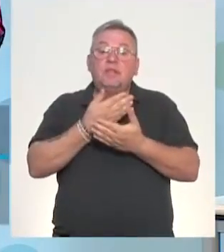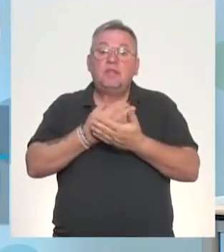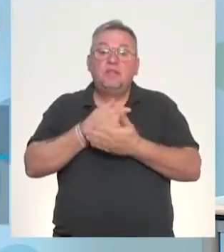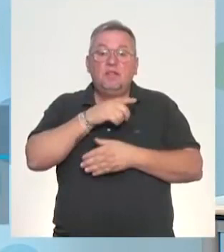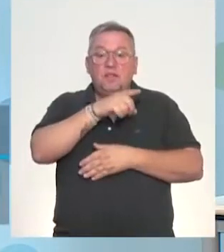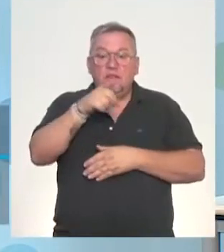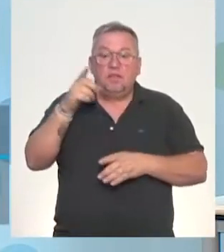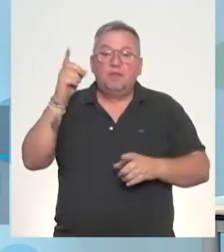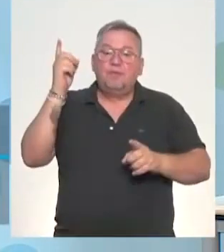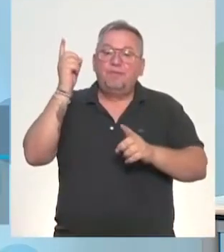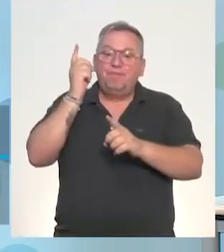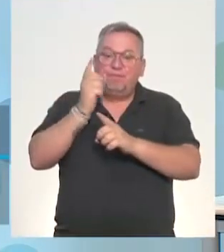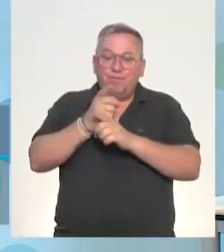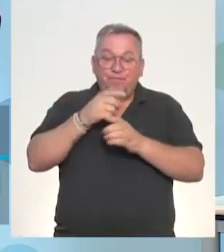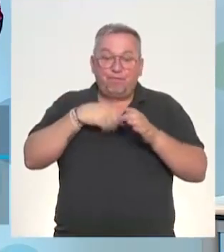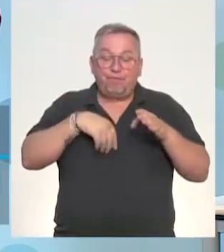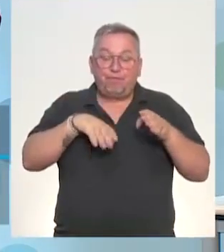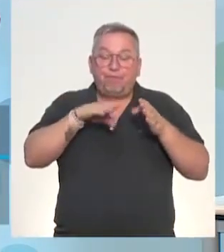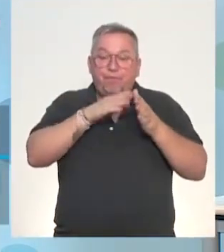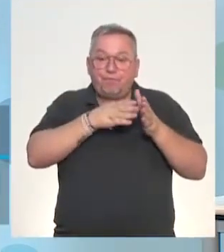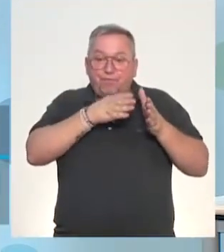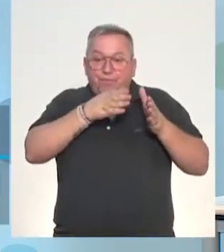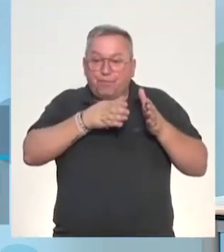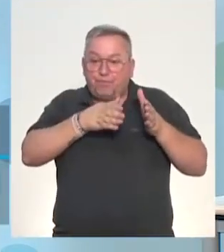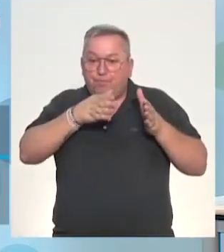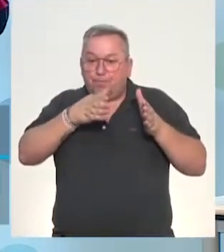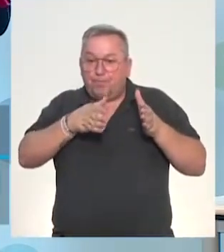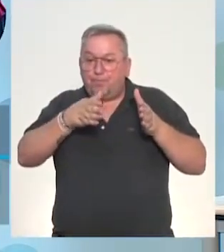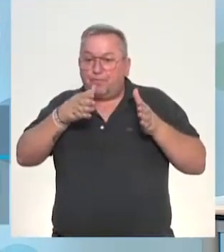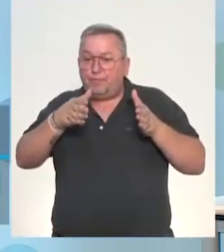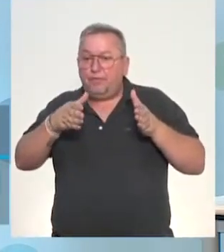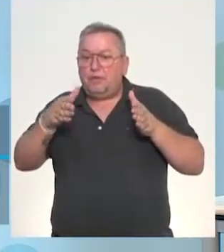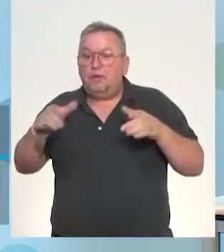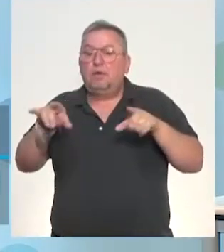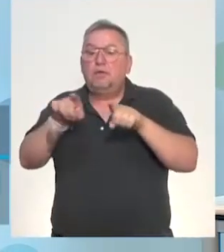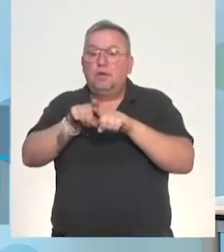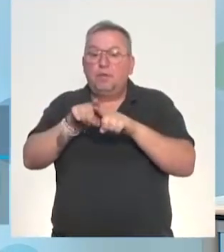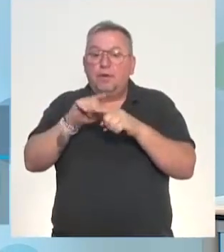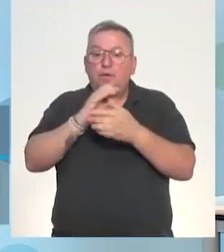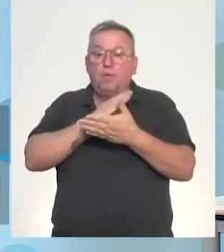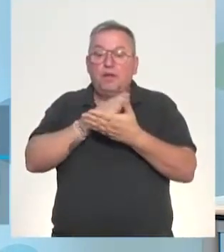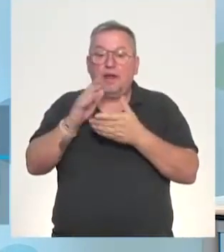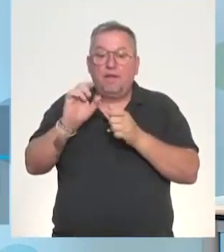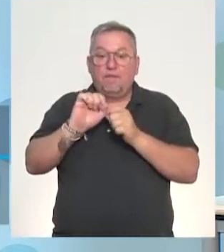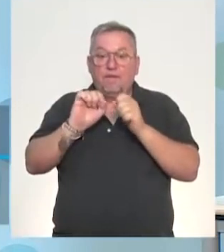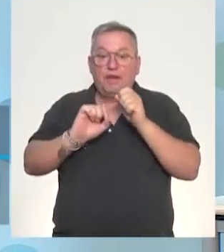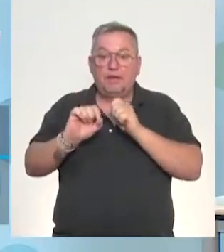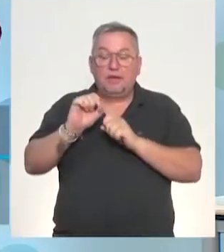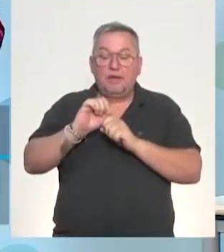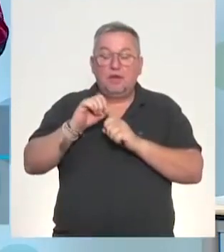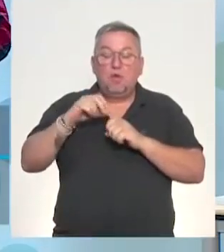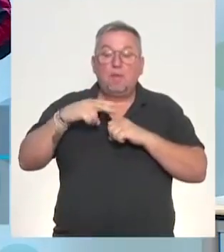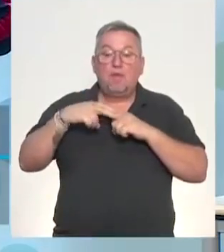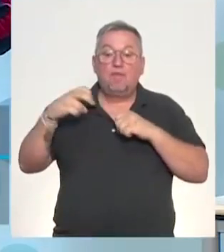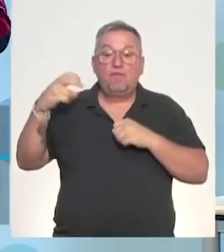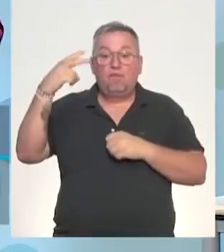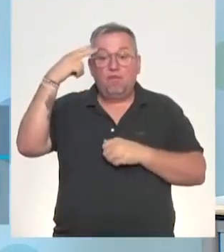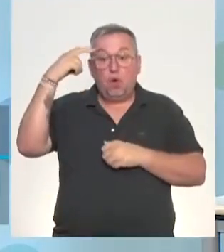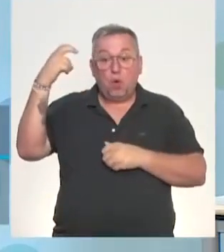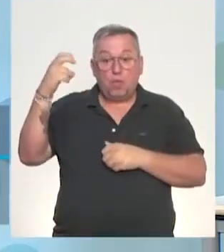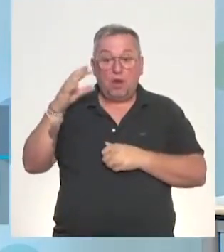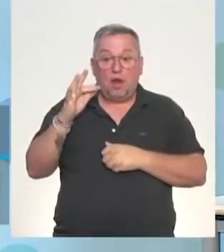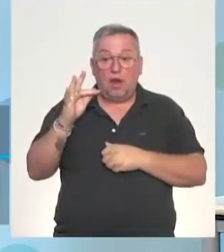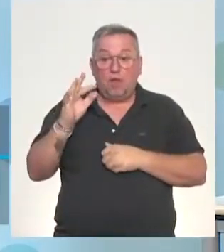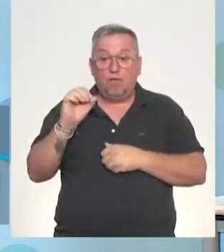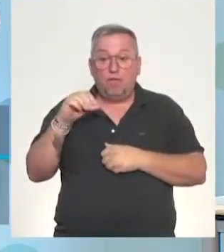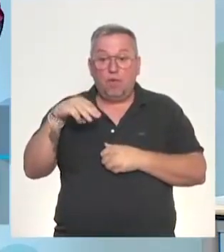gente identificar esses padrões, essas regularidades e, a partir daí, construir uma fórmula matemática ou